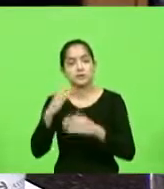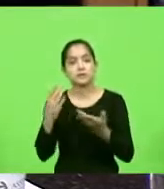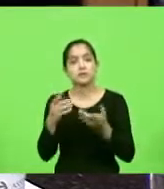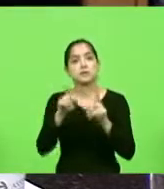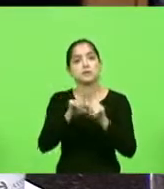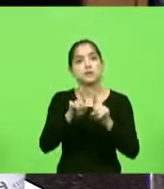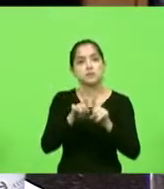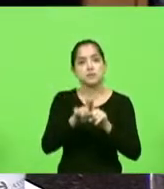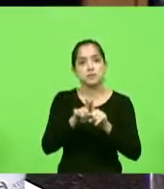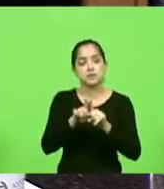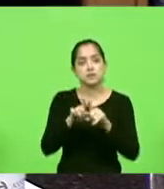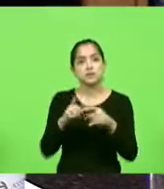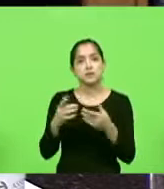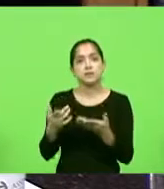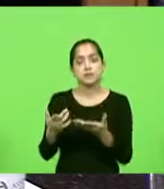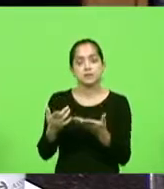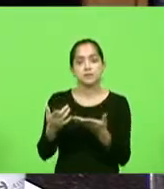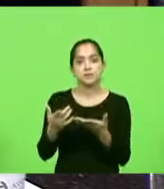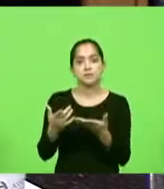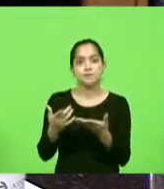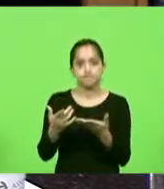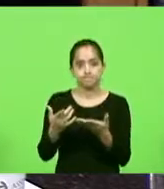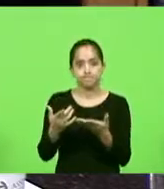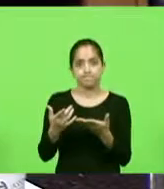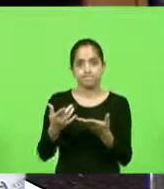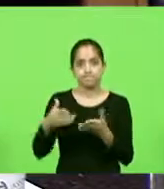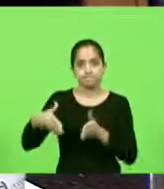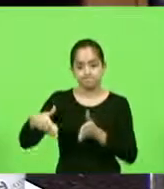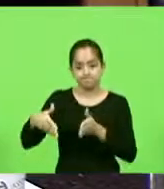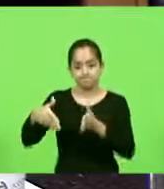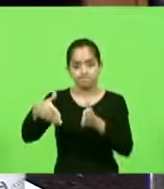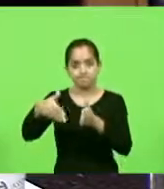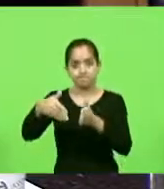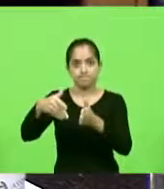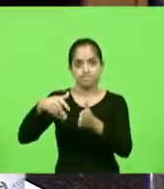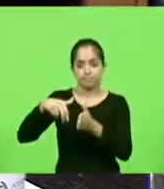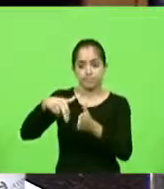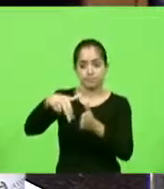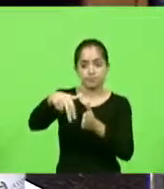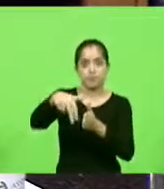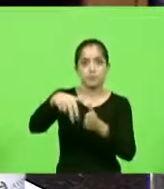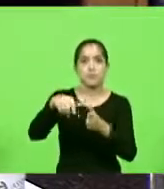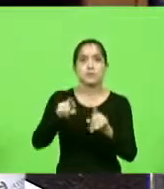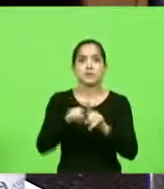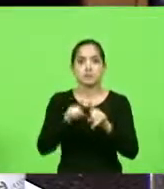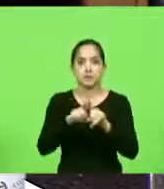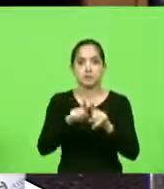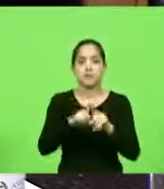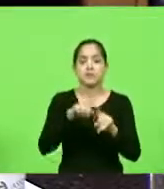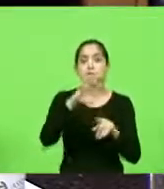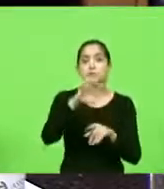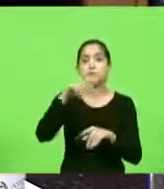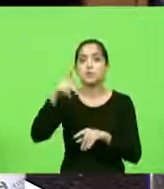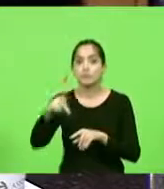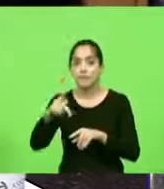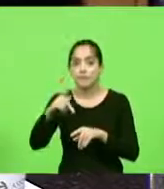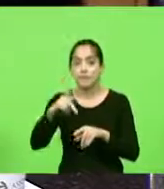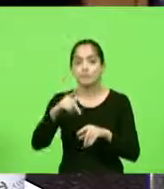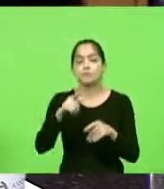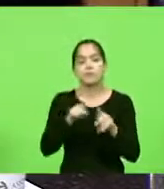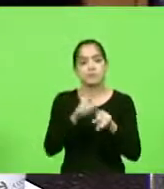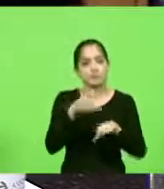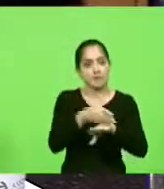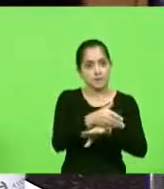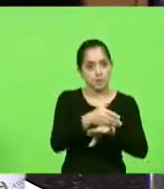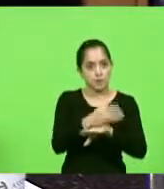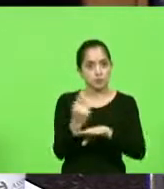como relacionada às passarelas de Correia Pinto, que é importante, Ponte Alta também.